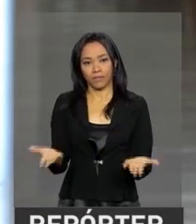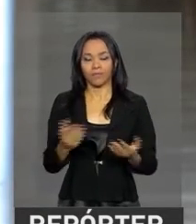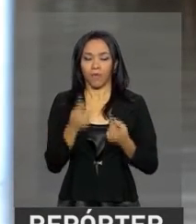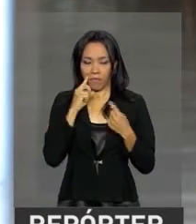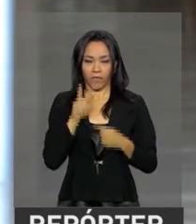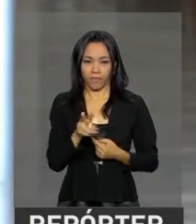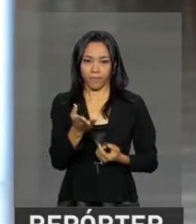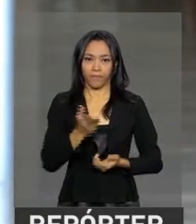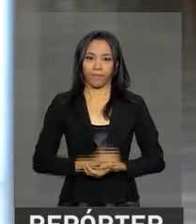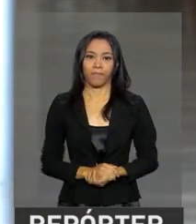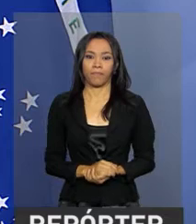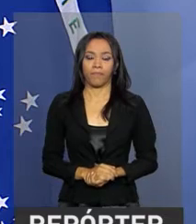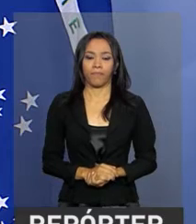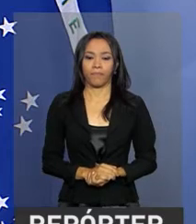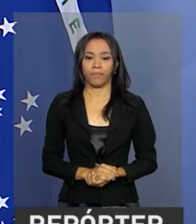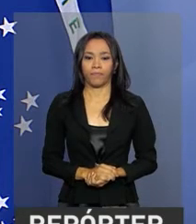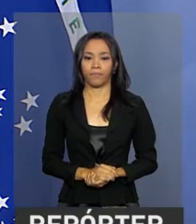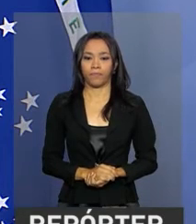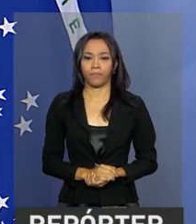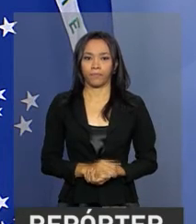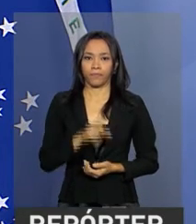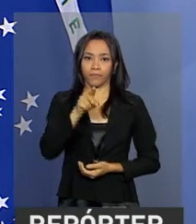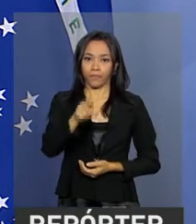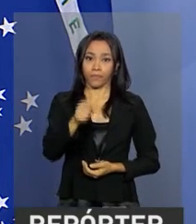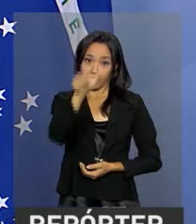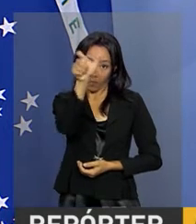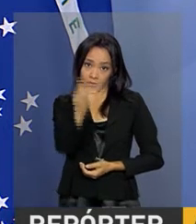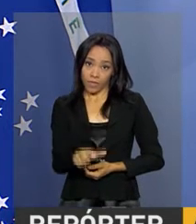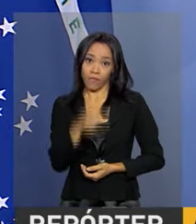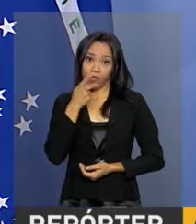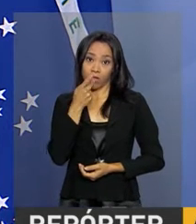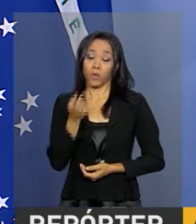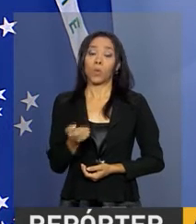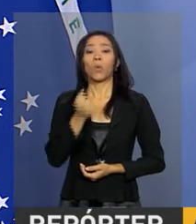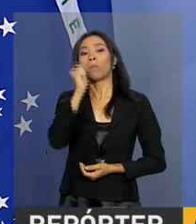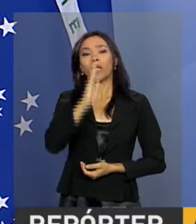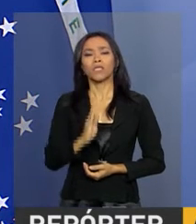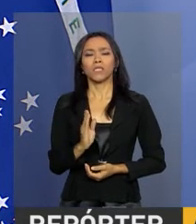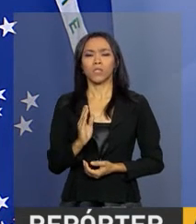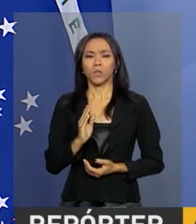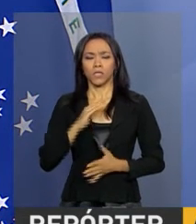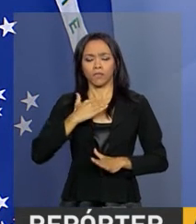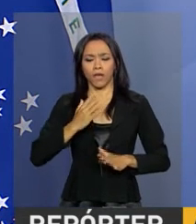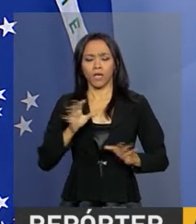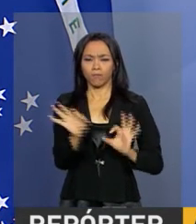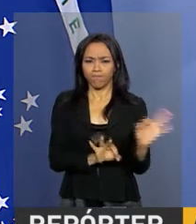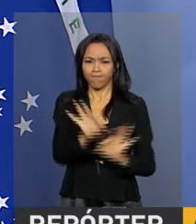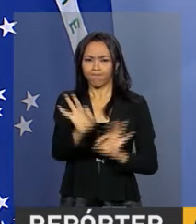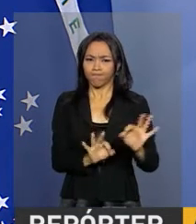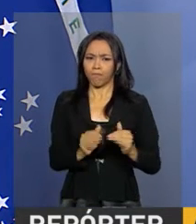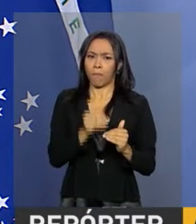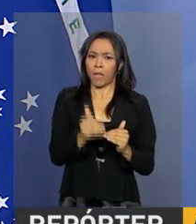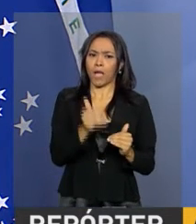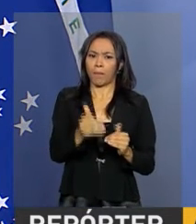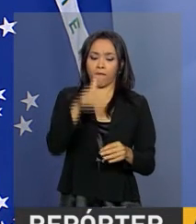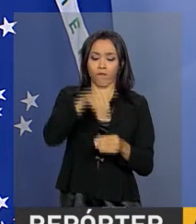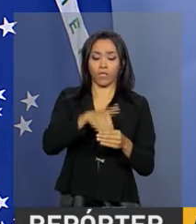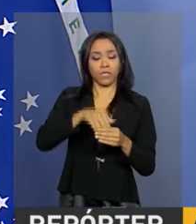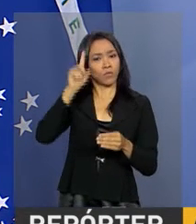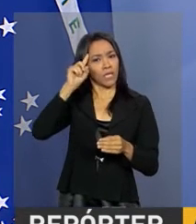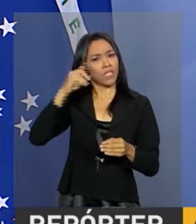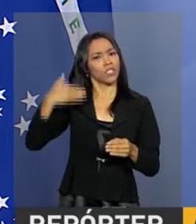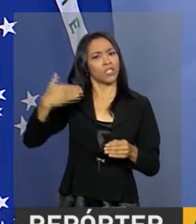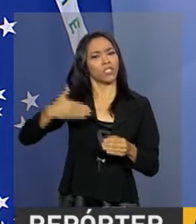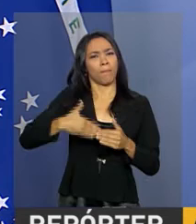para lá o brasil que vai desenhando a cada dia ea cada votação é um